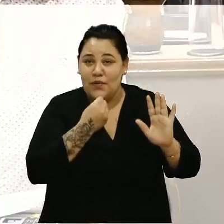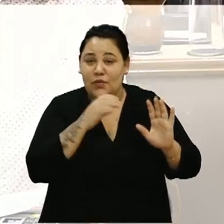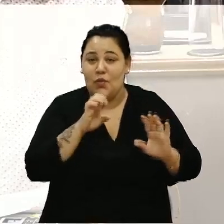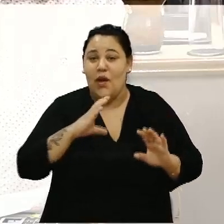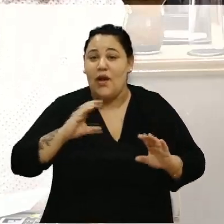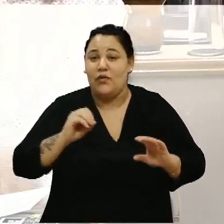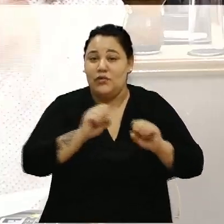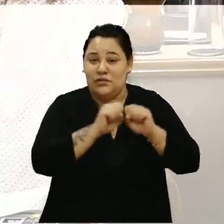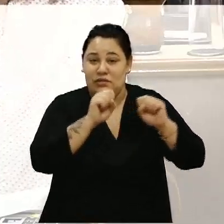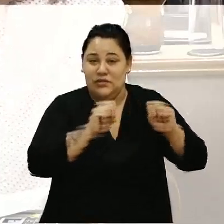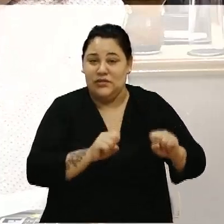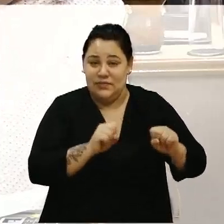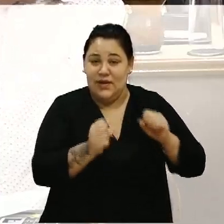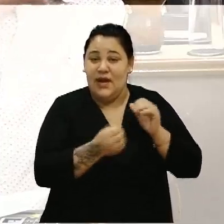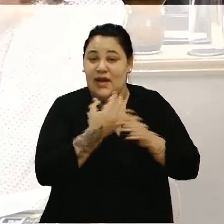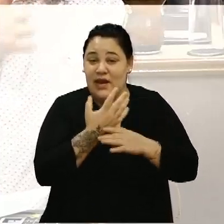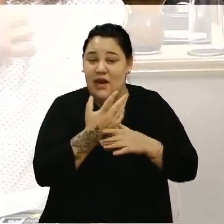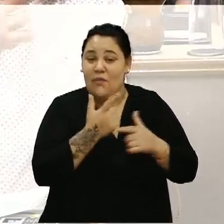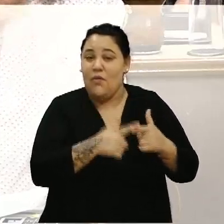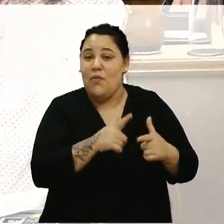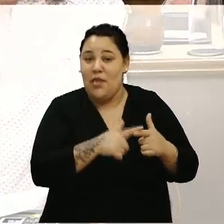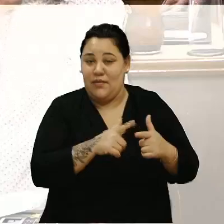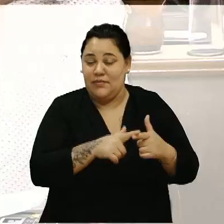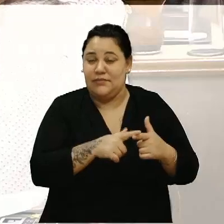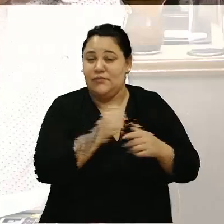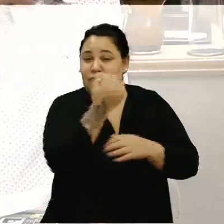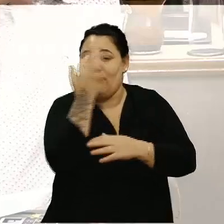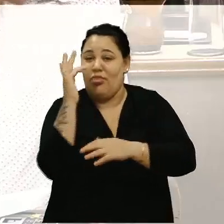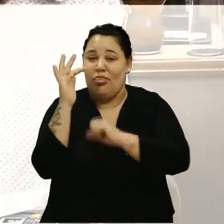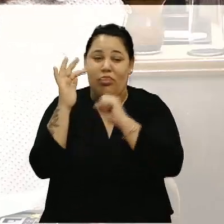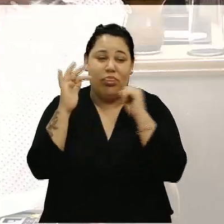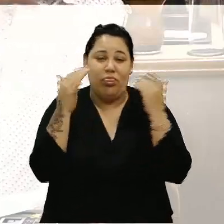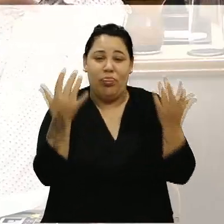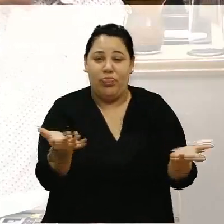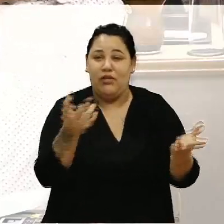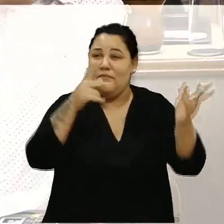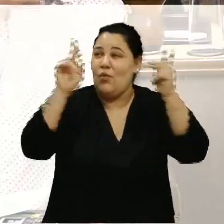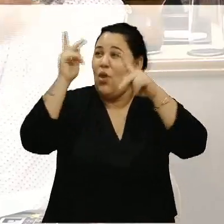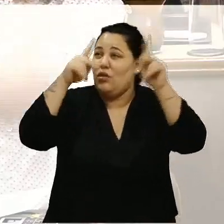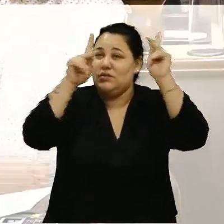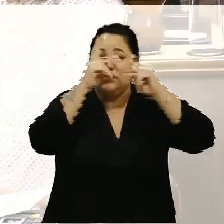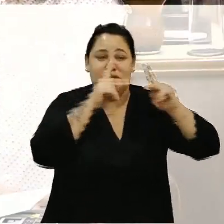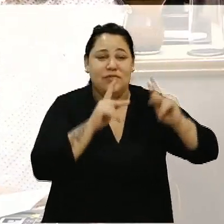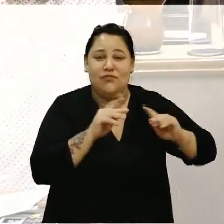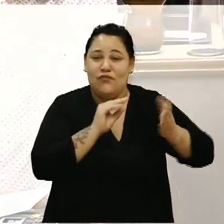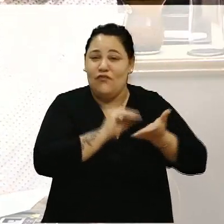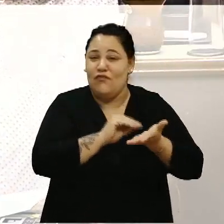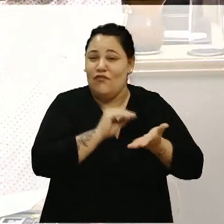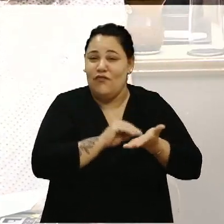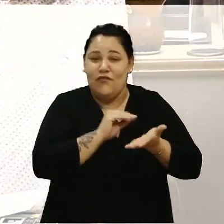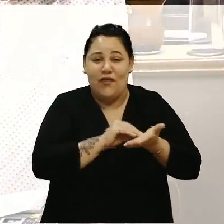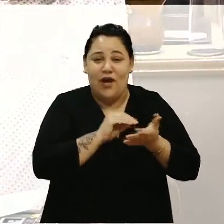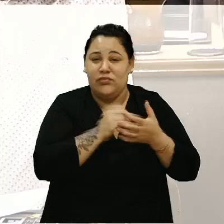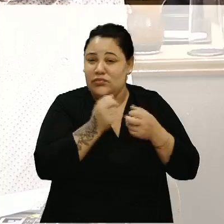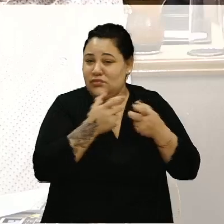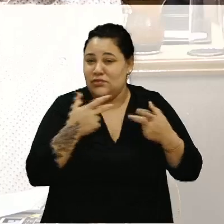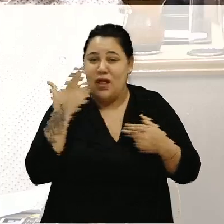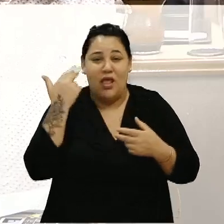ecossistemas gera problemas como desmatamento, poluição, escassez de recursos, perda de